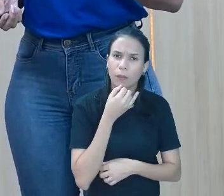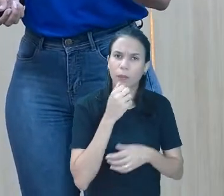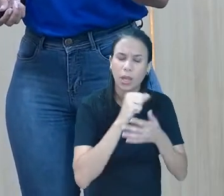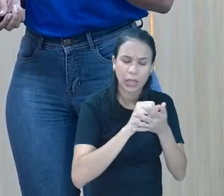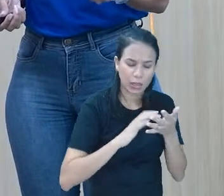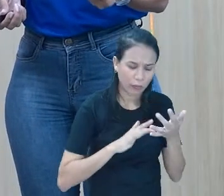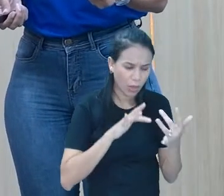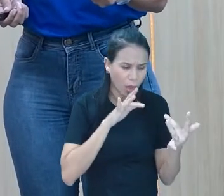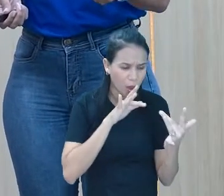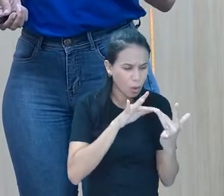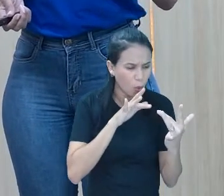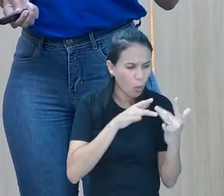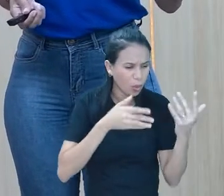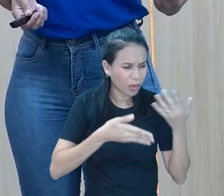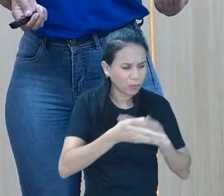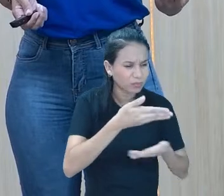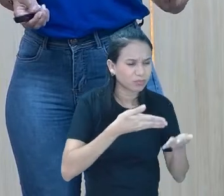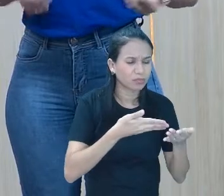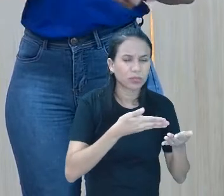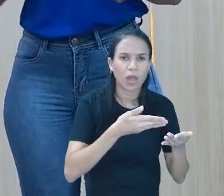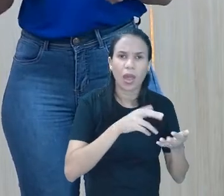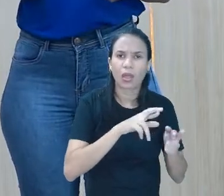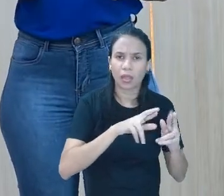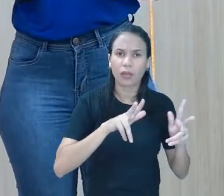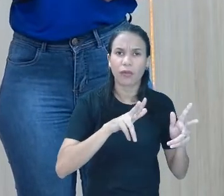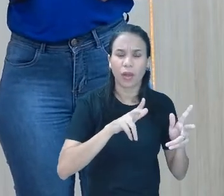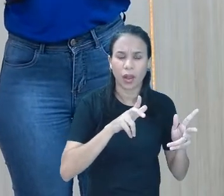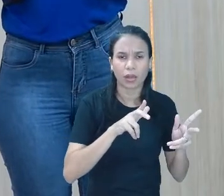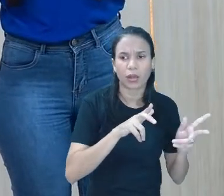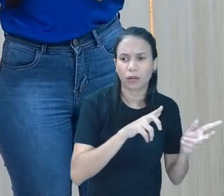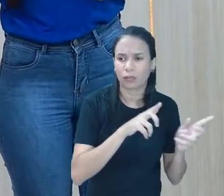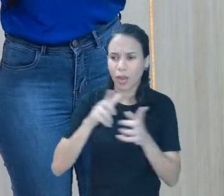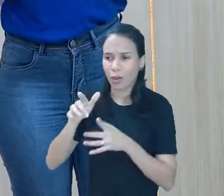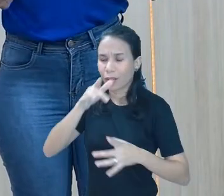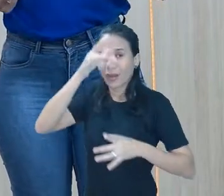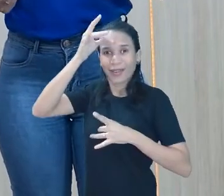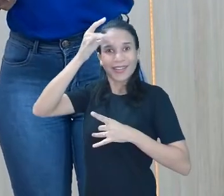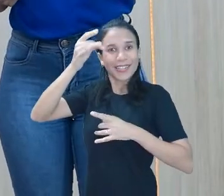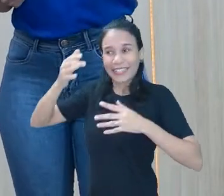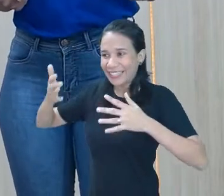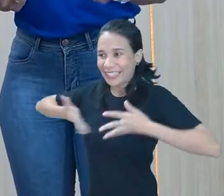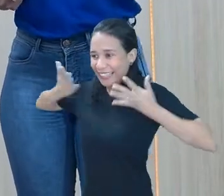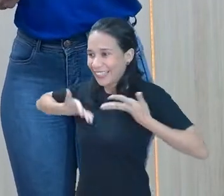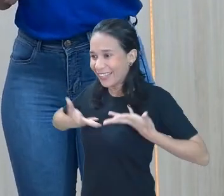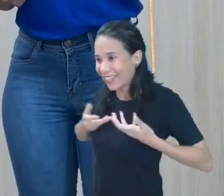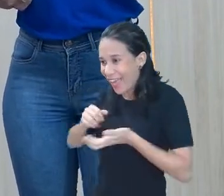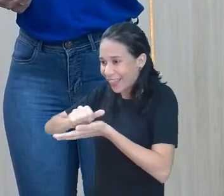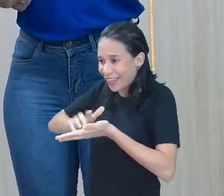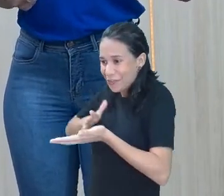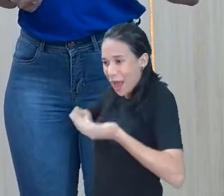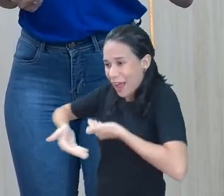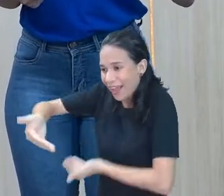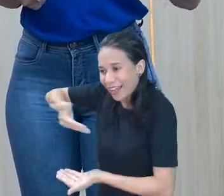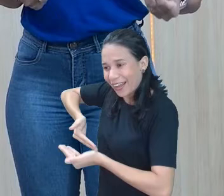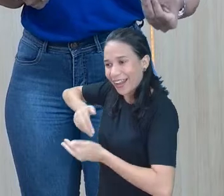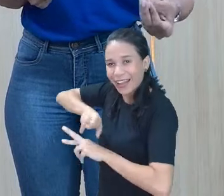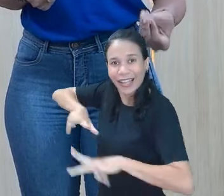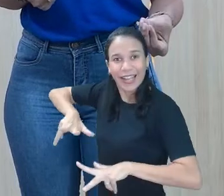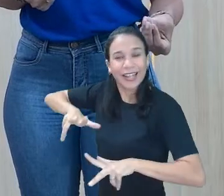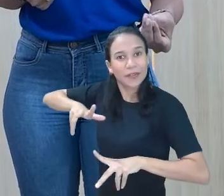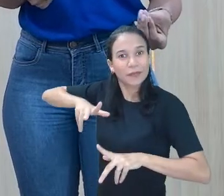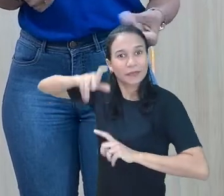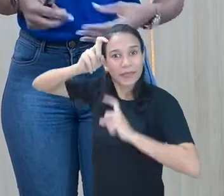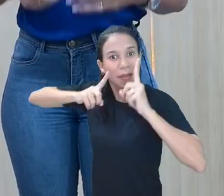em relação à interação com o objeto é uma. Quando a gente está muito feliz, a resposta que a gente dá é outra,